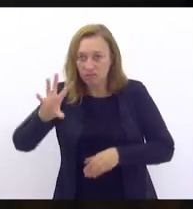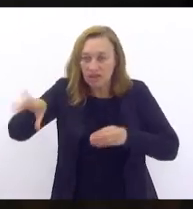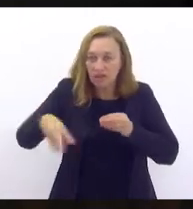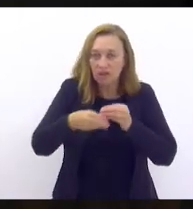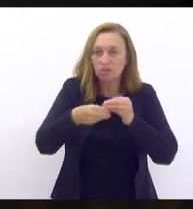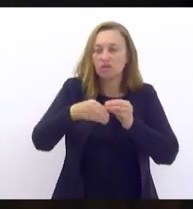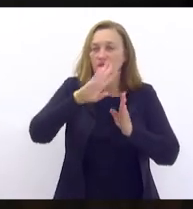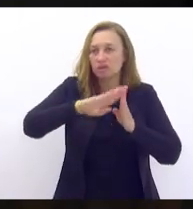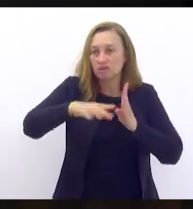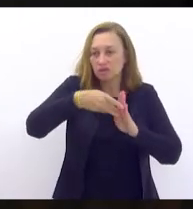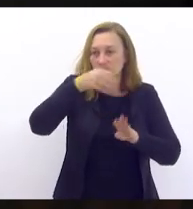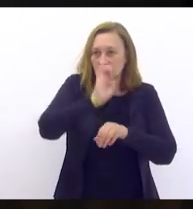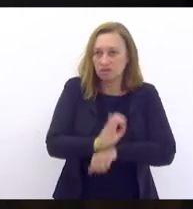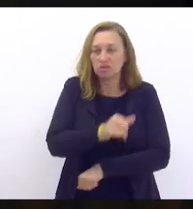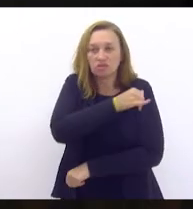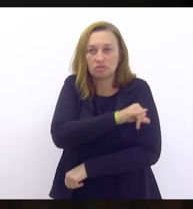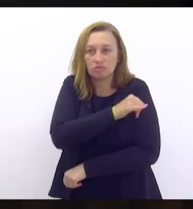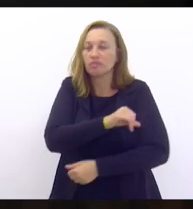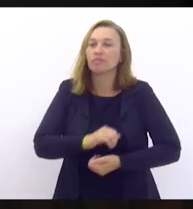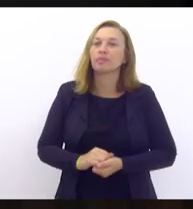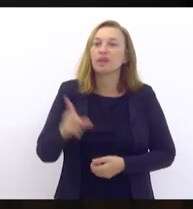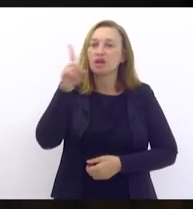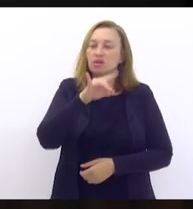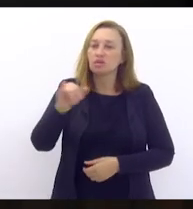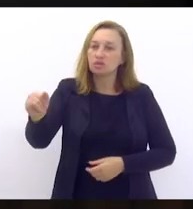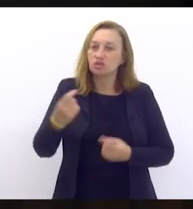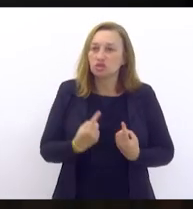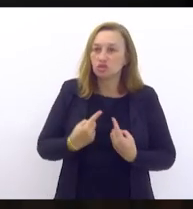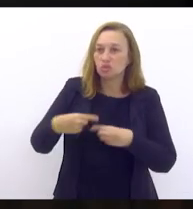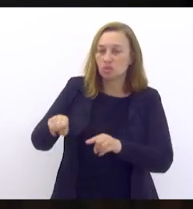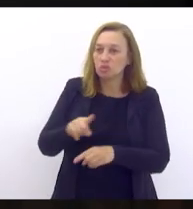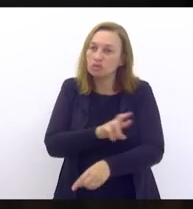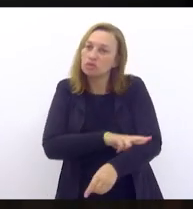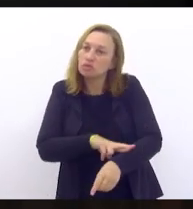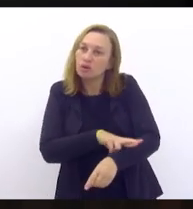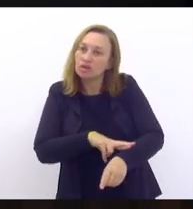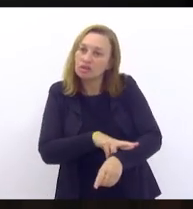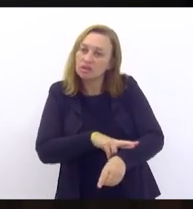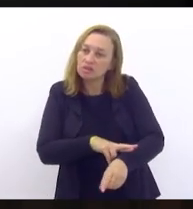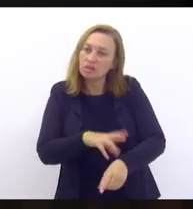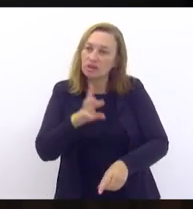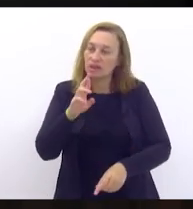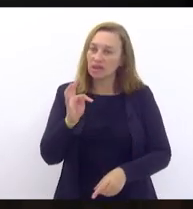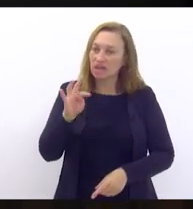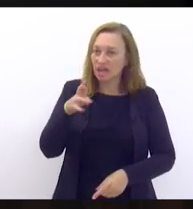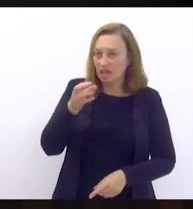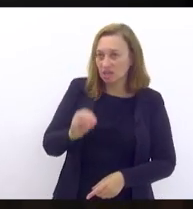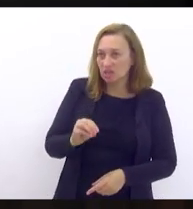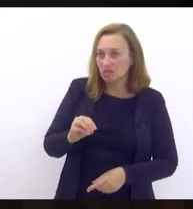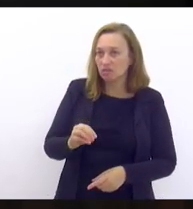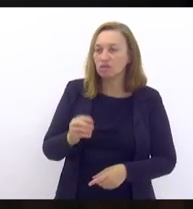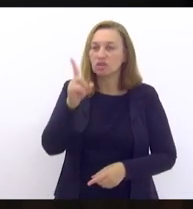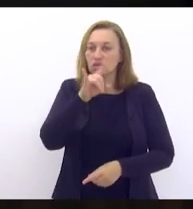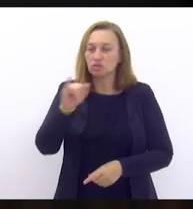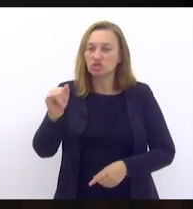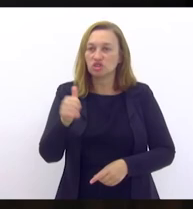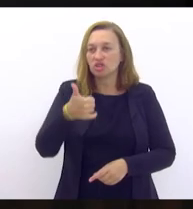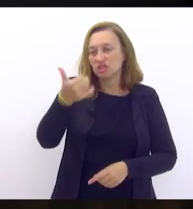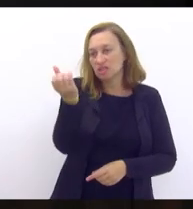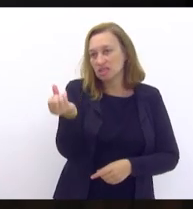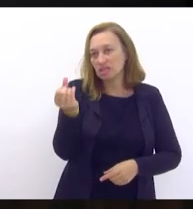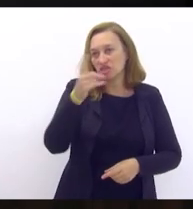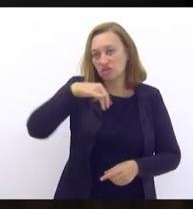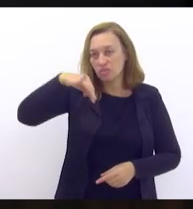incluir no calendário oficial do Estado do Rio de Janeiro o dia de combate ao racismo recreativo, a ser comemorado no dia 16 de